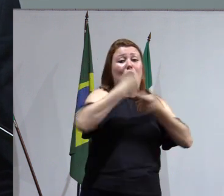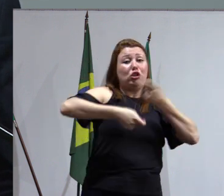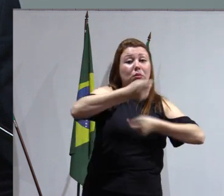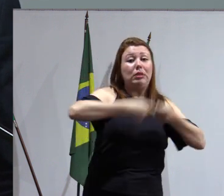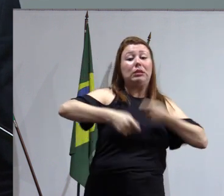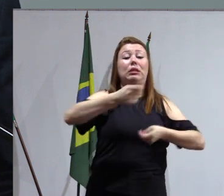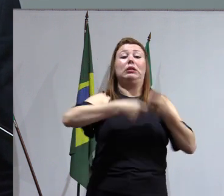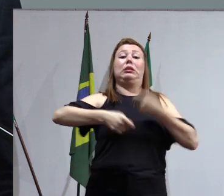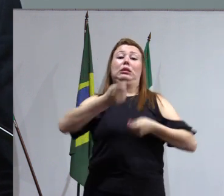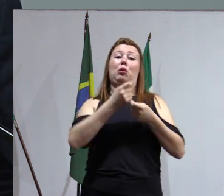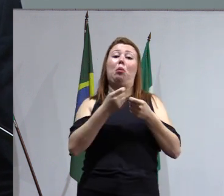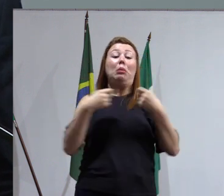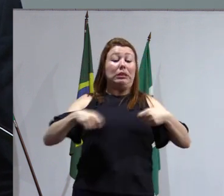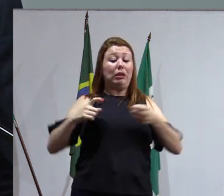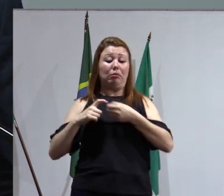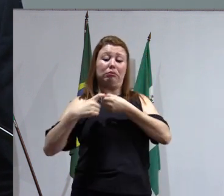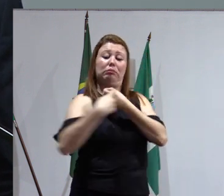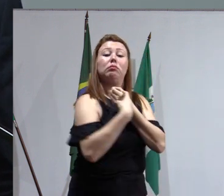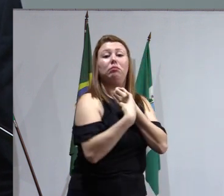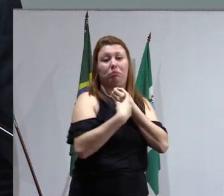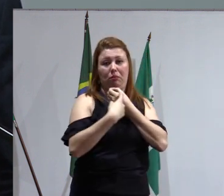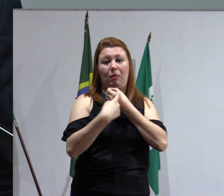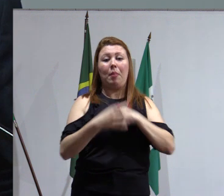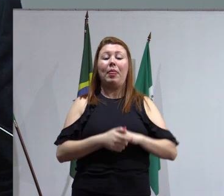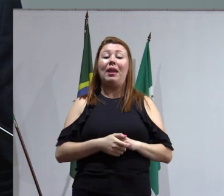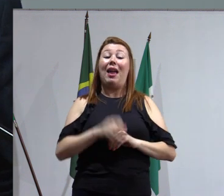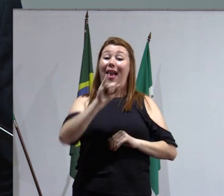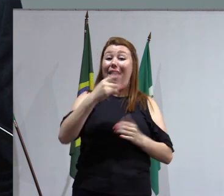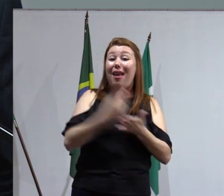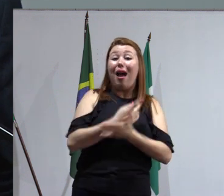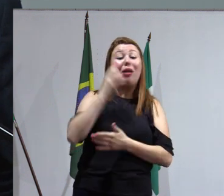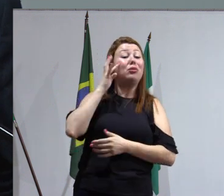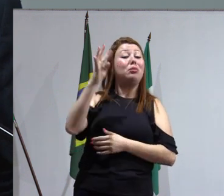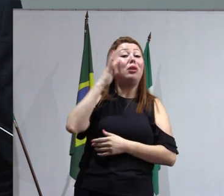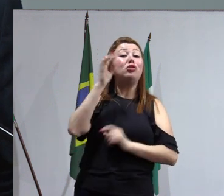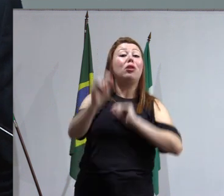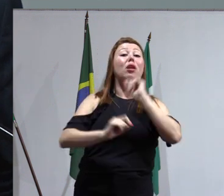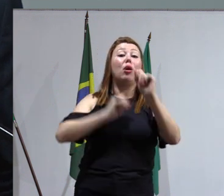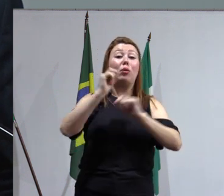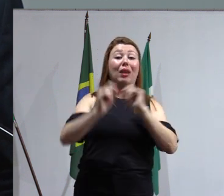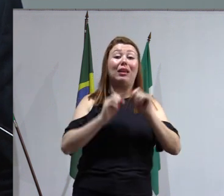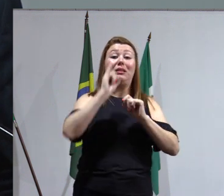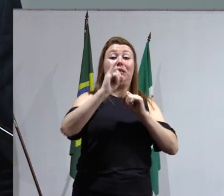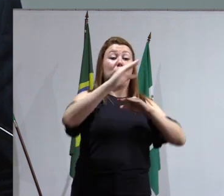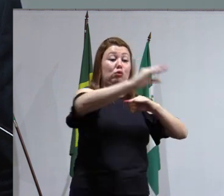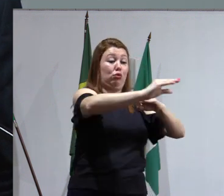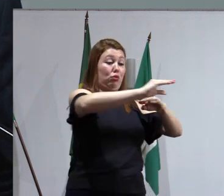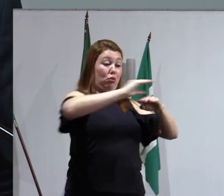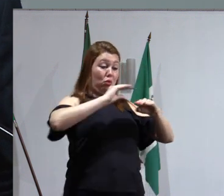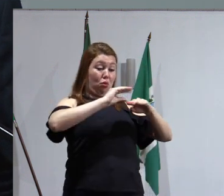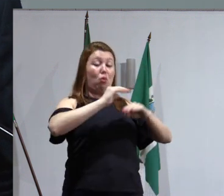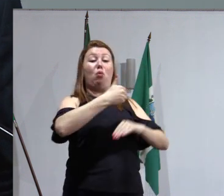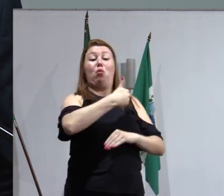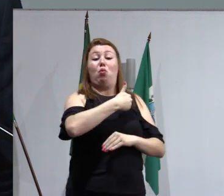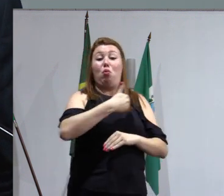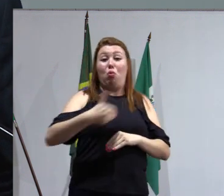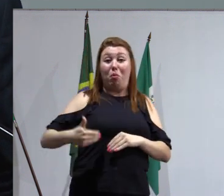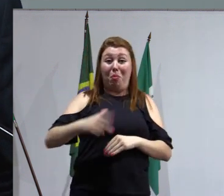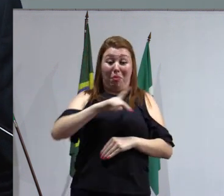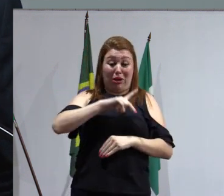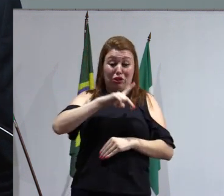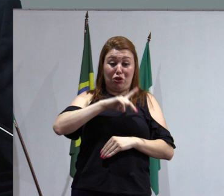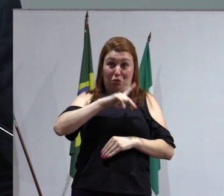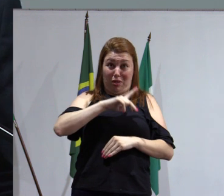através de convênios. Seria um erro imaginar que os recursos privados possam substituir os investimentos públicos em educação superior,